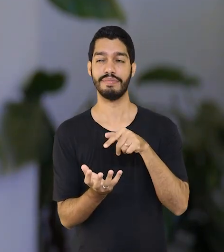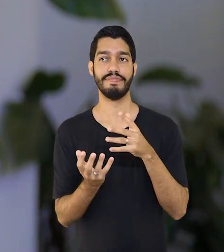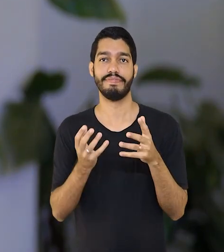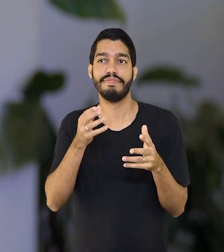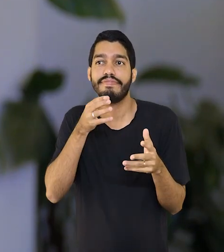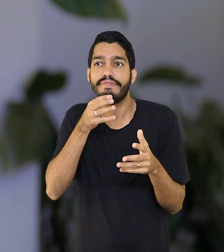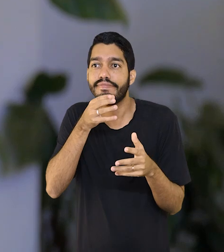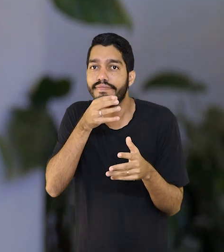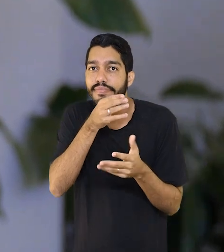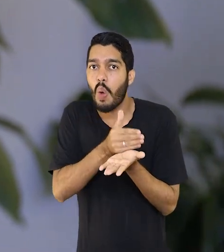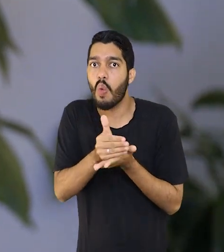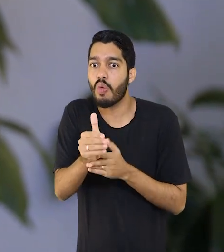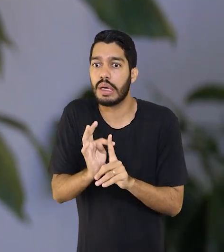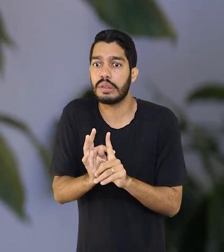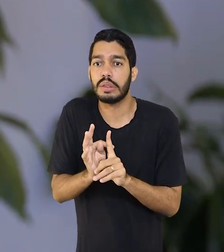suficiente.